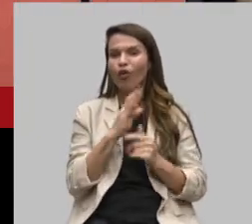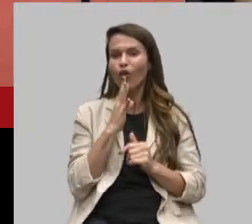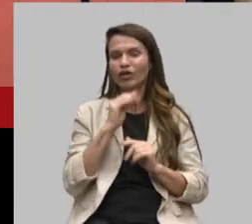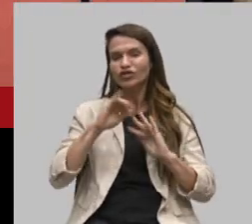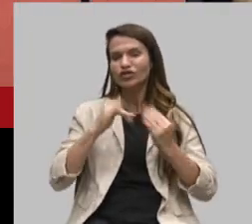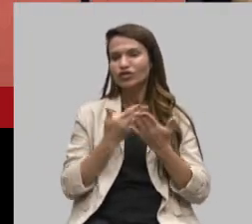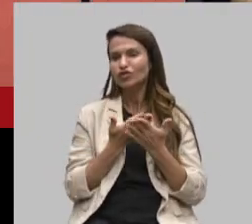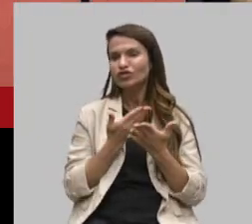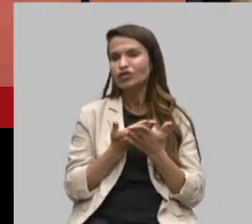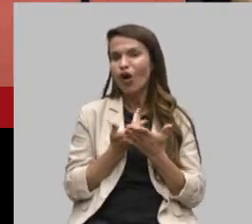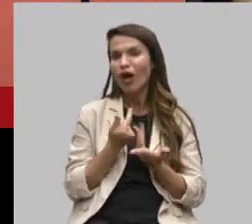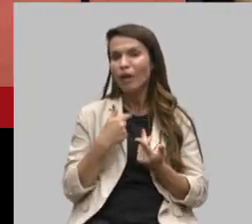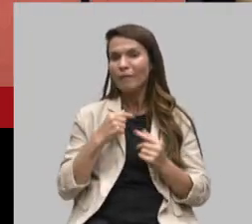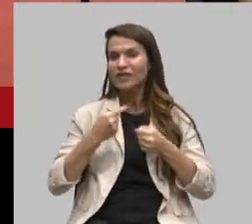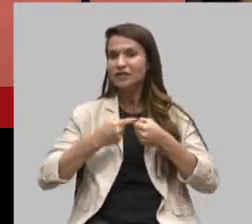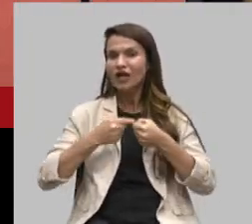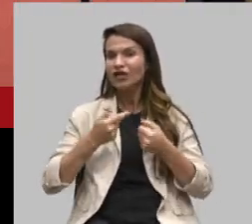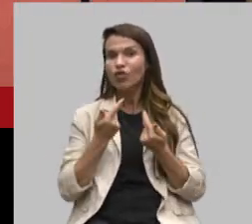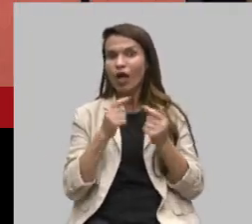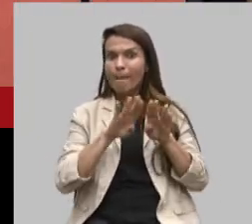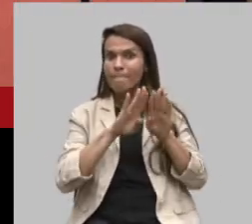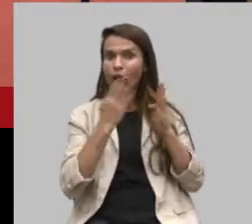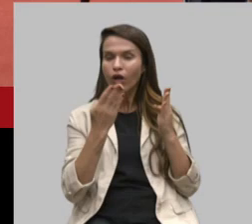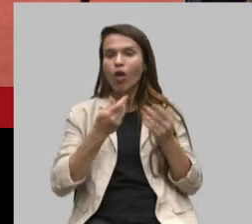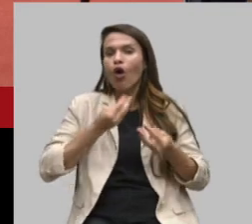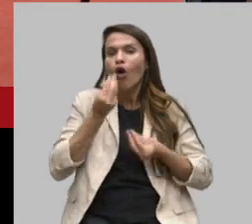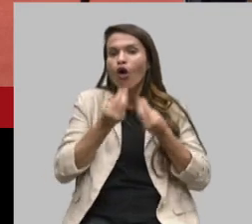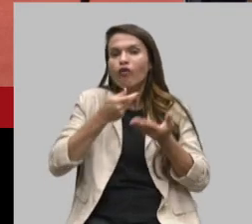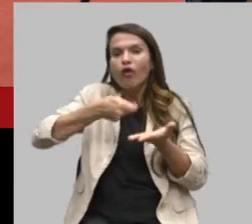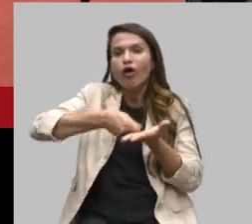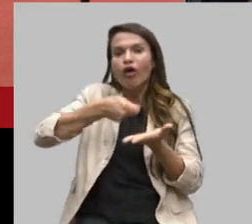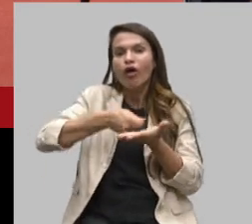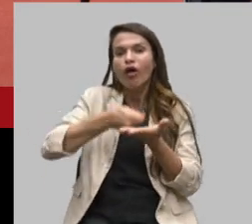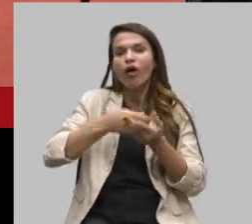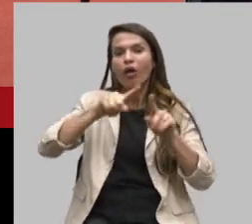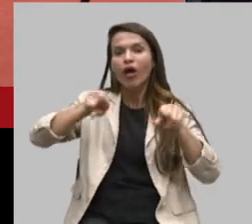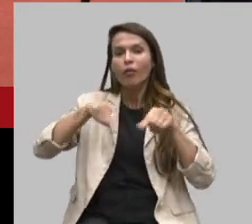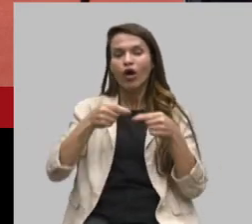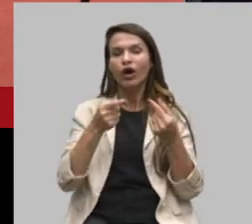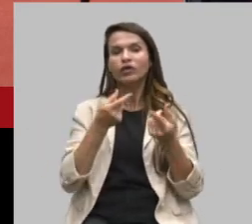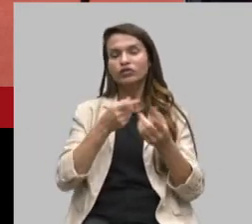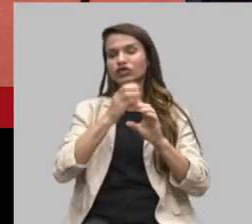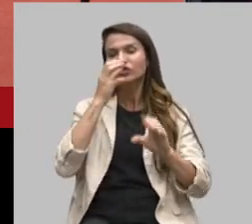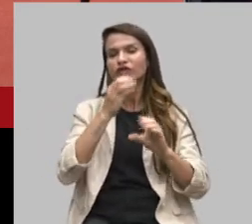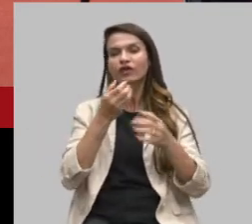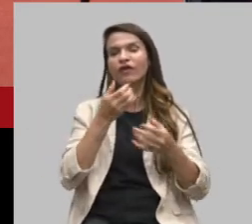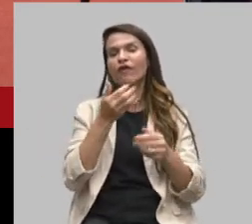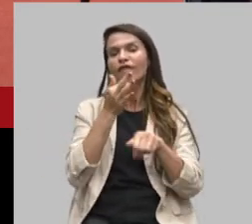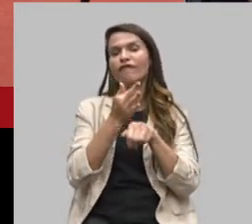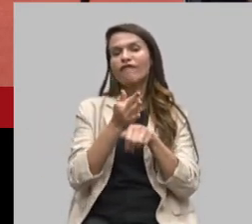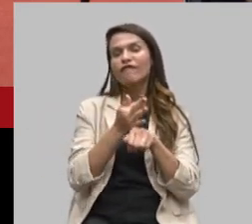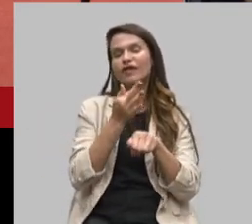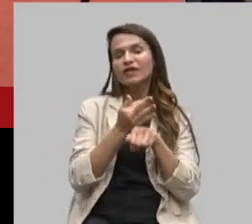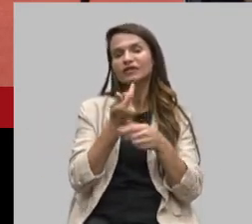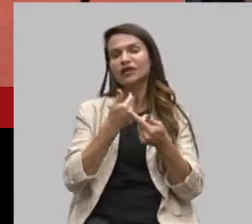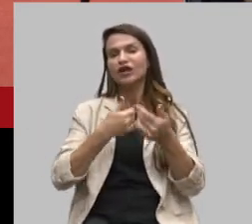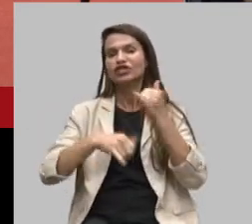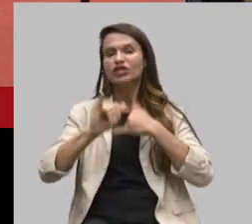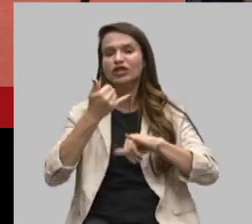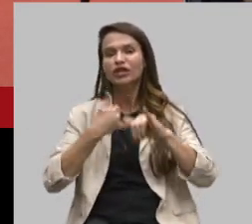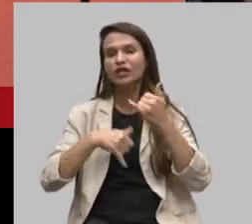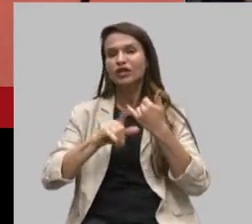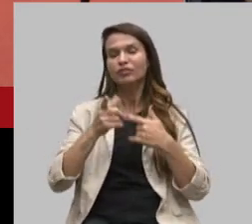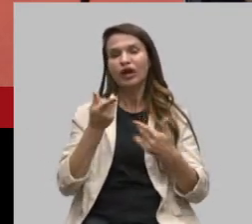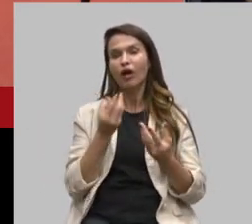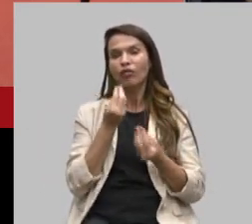porta Então como vamos exigir laboratório de química física e se não tem nenhuma porta na sala o teto é